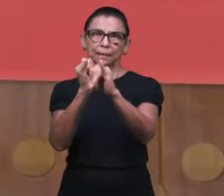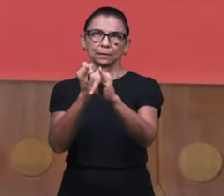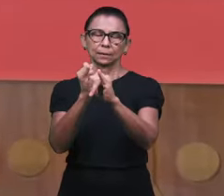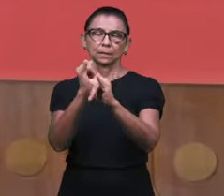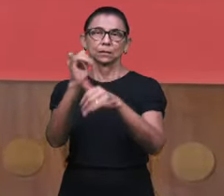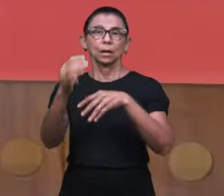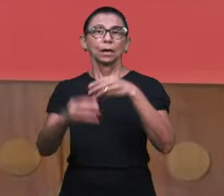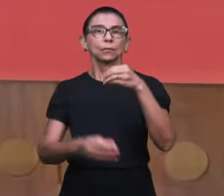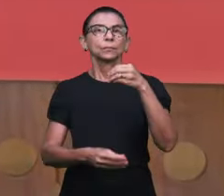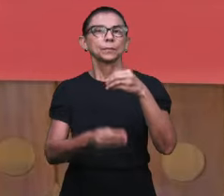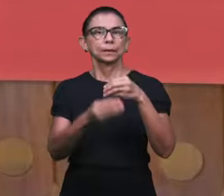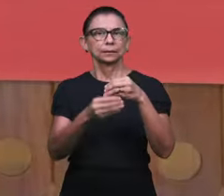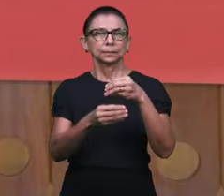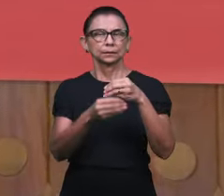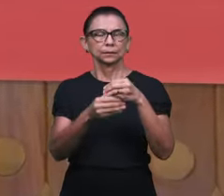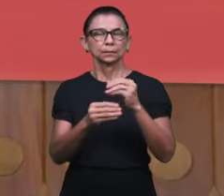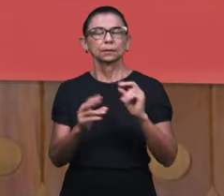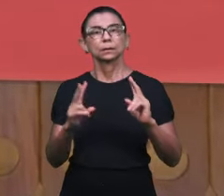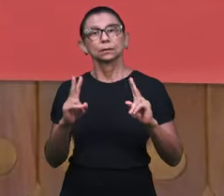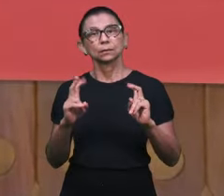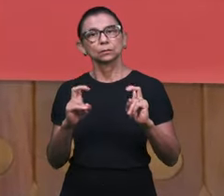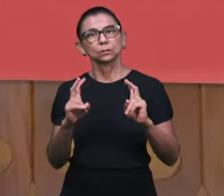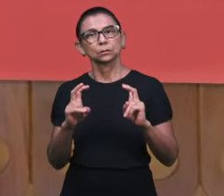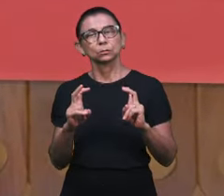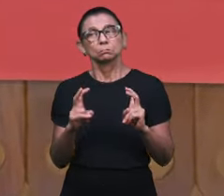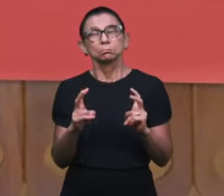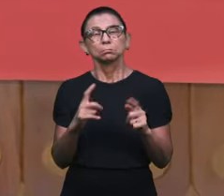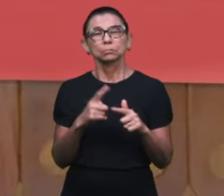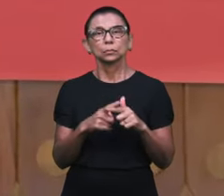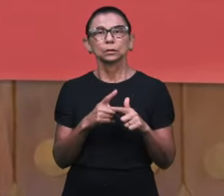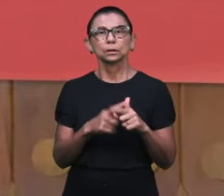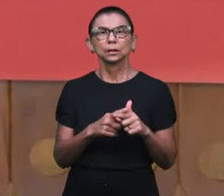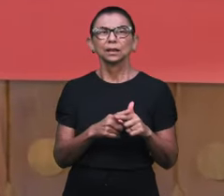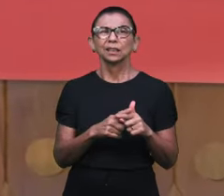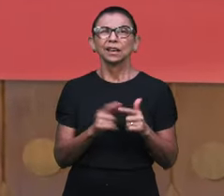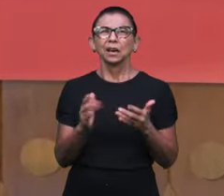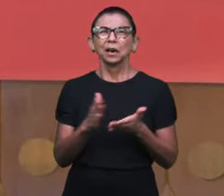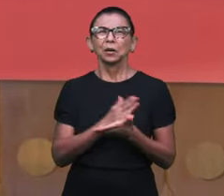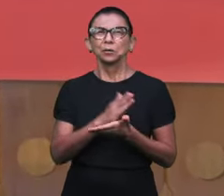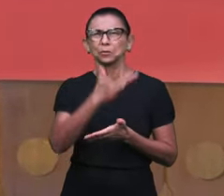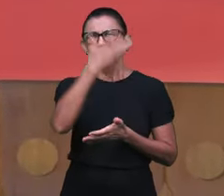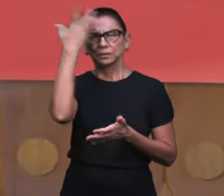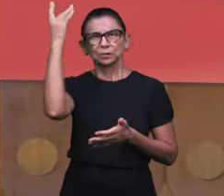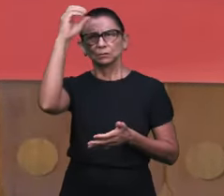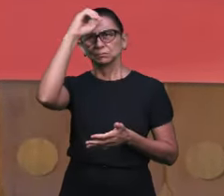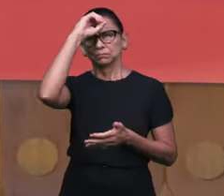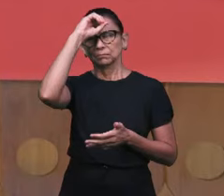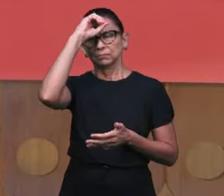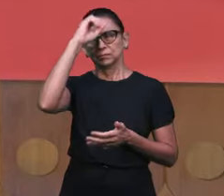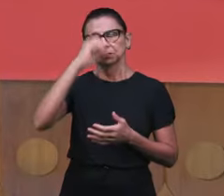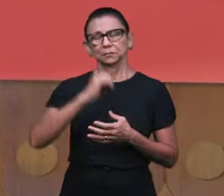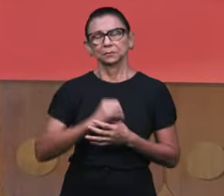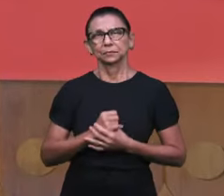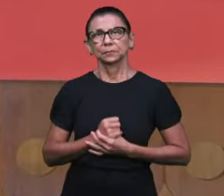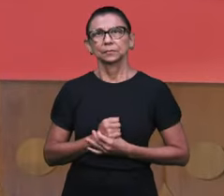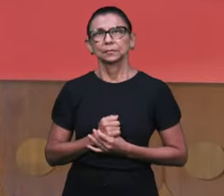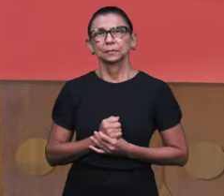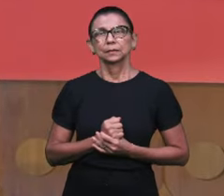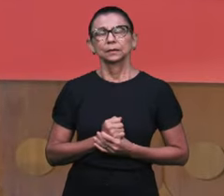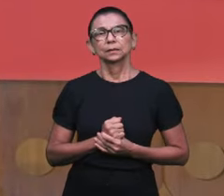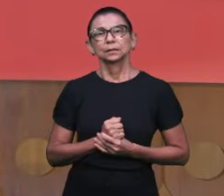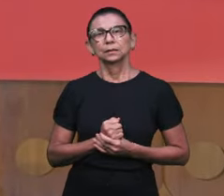a respeito do assunto, porque muitas pessoas não entenderam. Veja aqui, nós falamos a respeito do